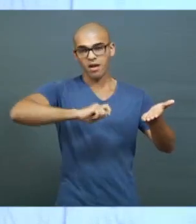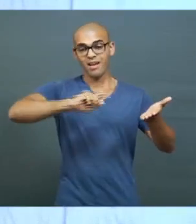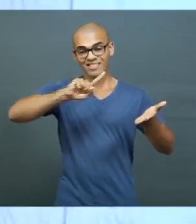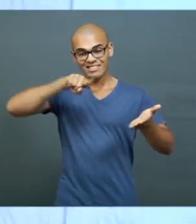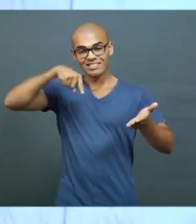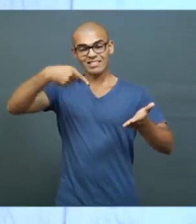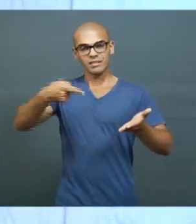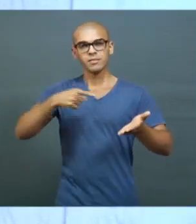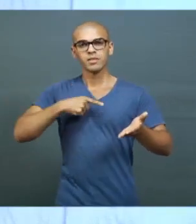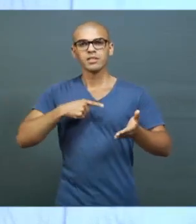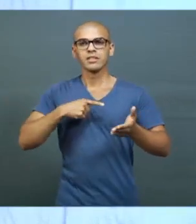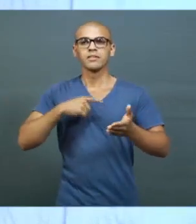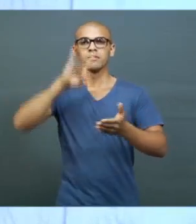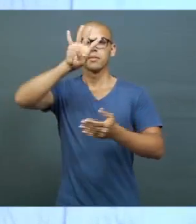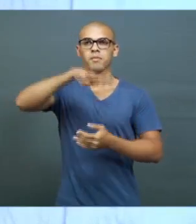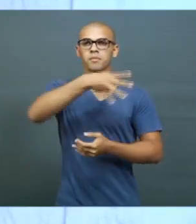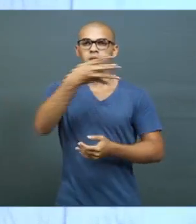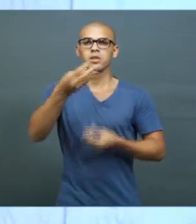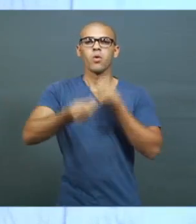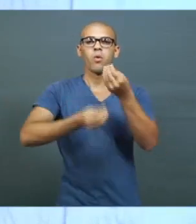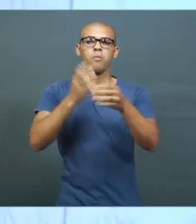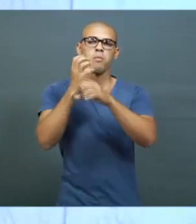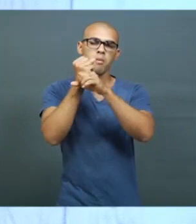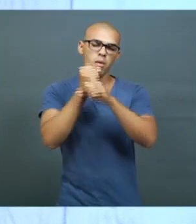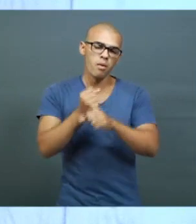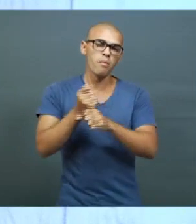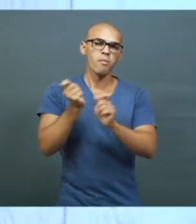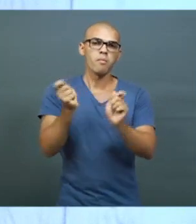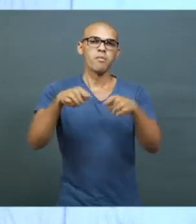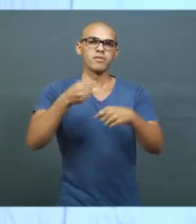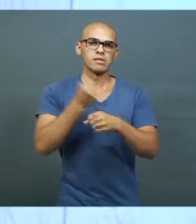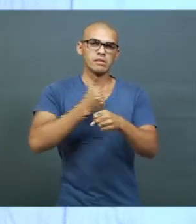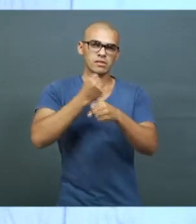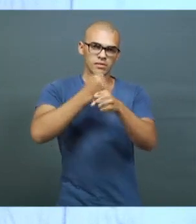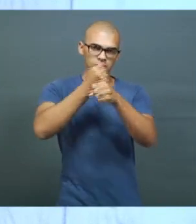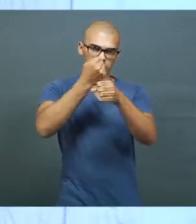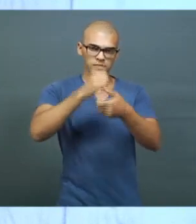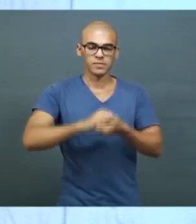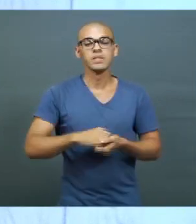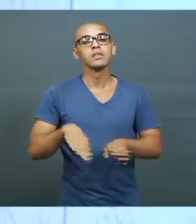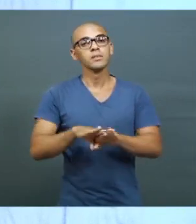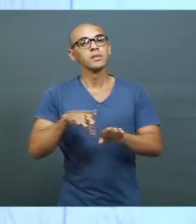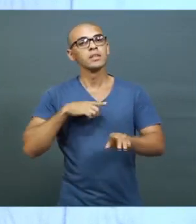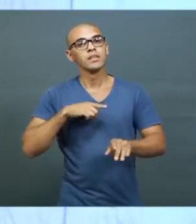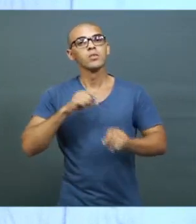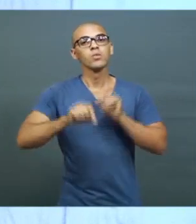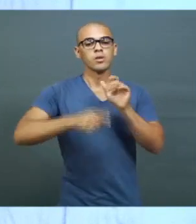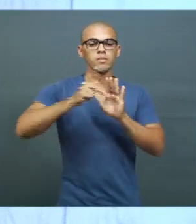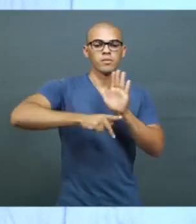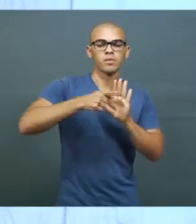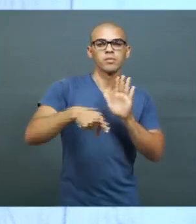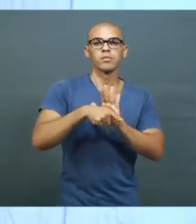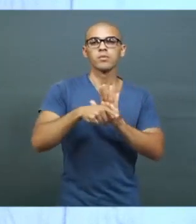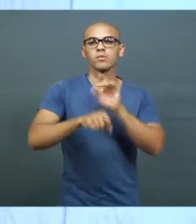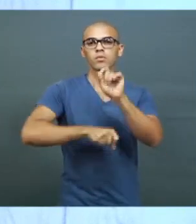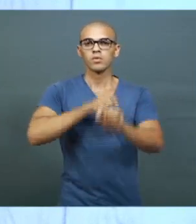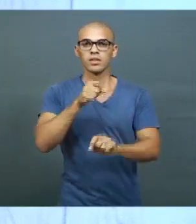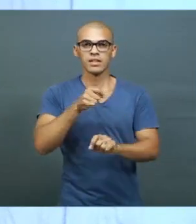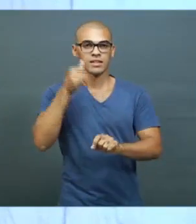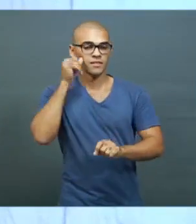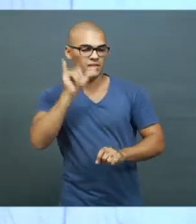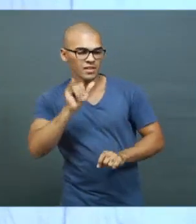para a restauração do teatro. Também será desenvolvido um projeto de prevenção contra incêndio e pânico.